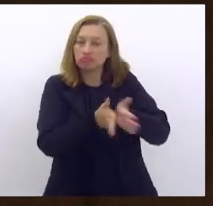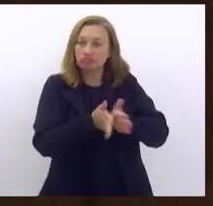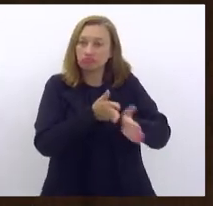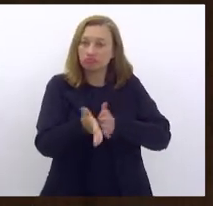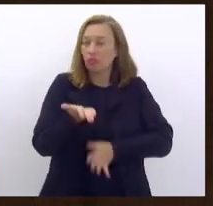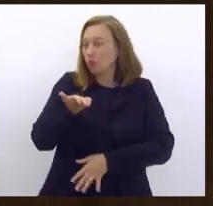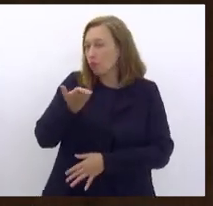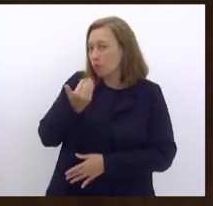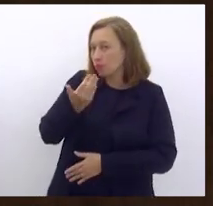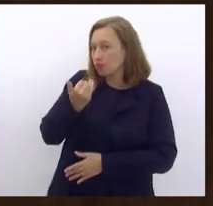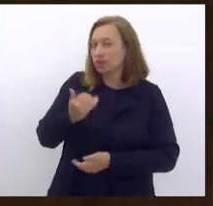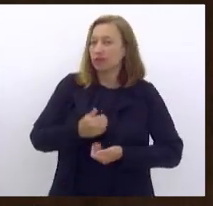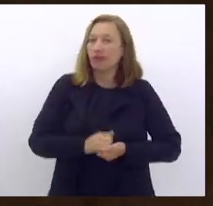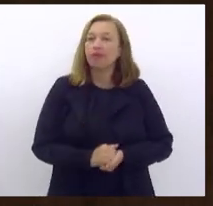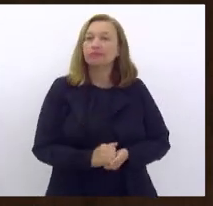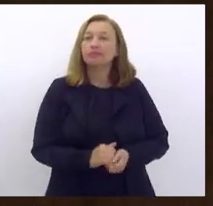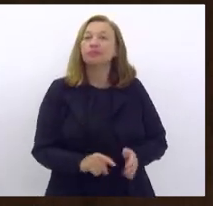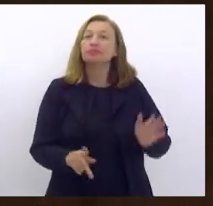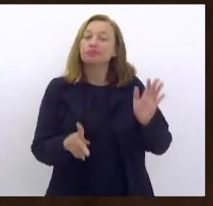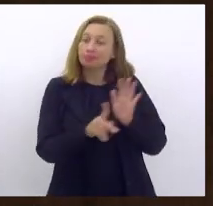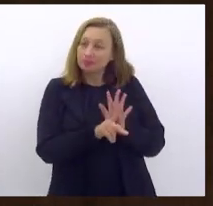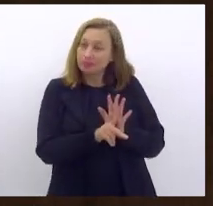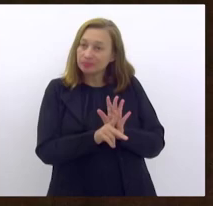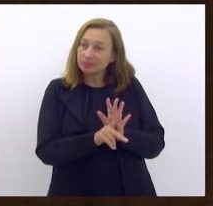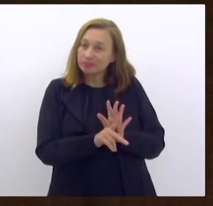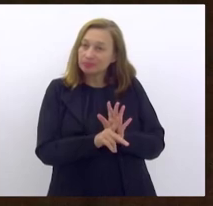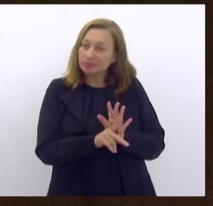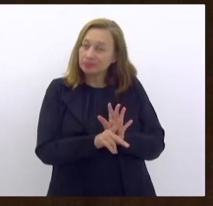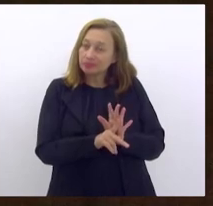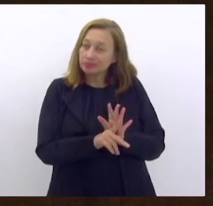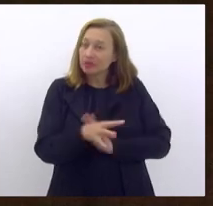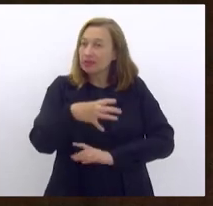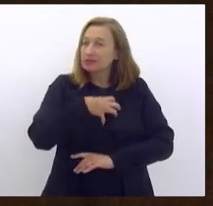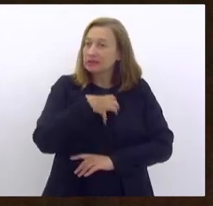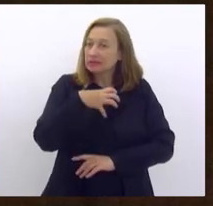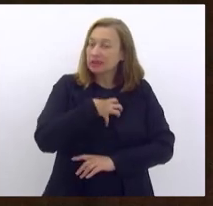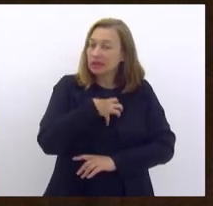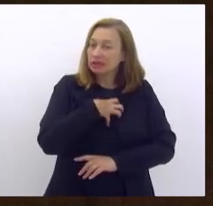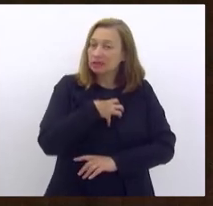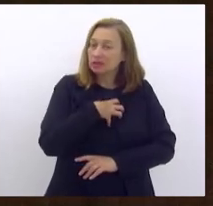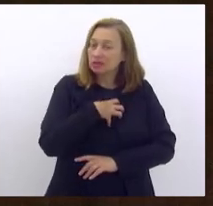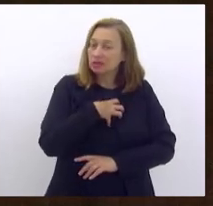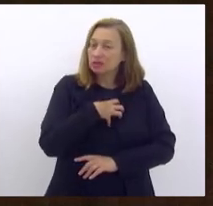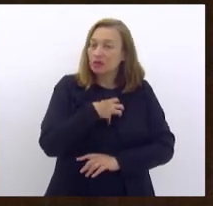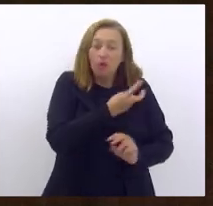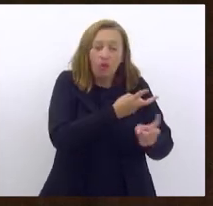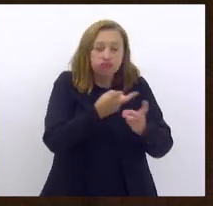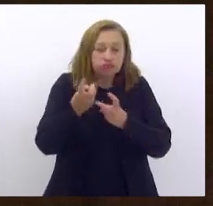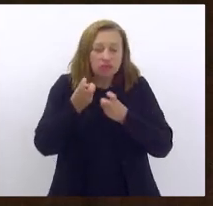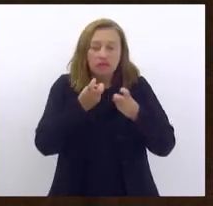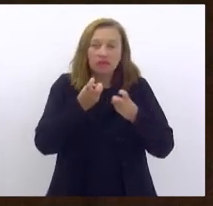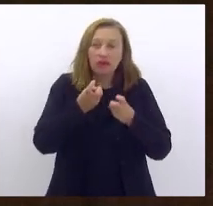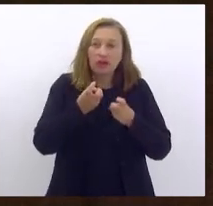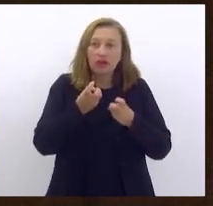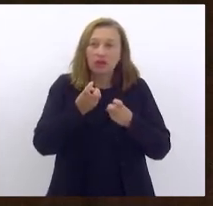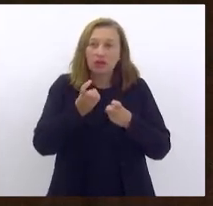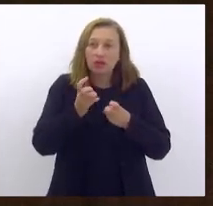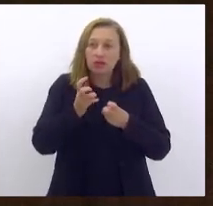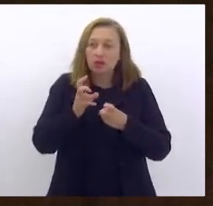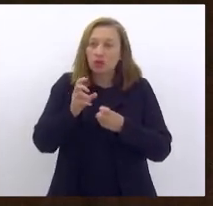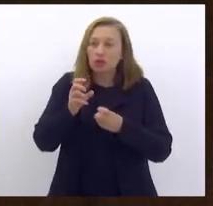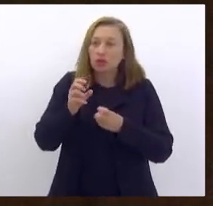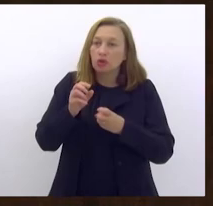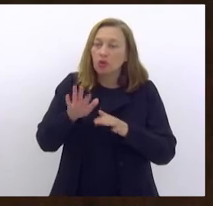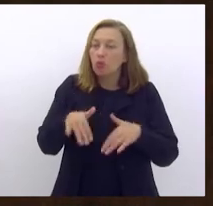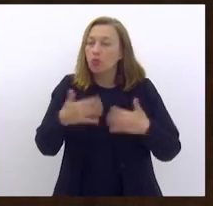esse alimento. O projeto, ele vai no sentido de detectar o que são as